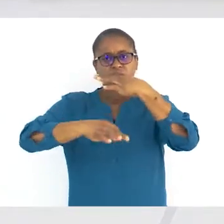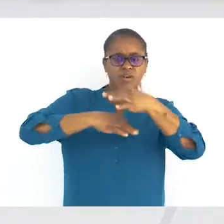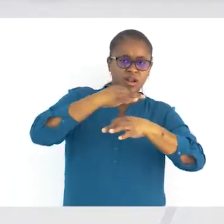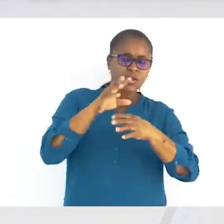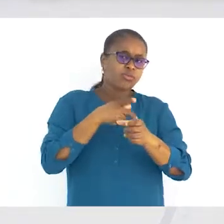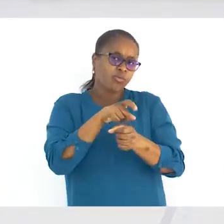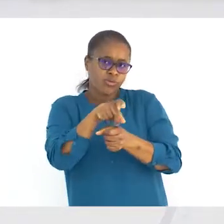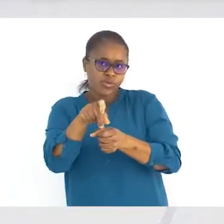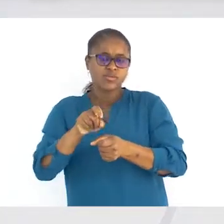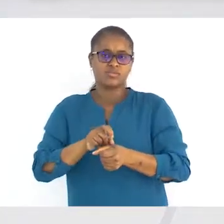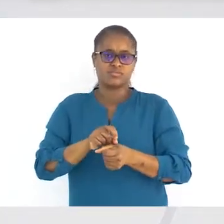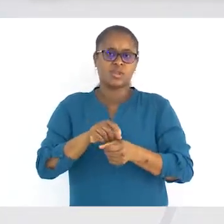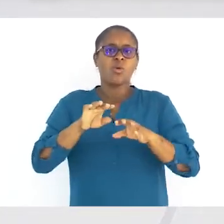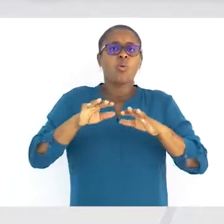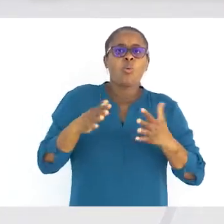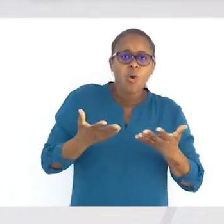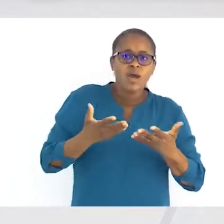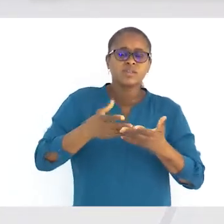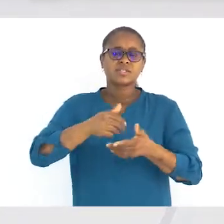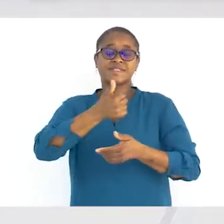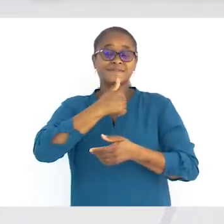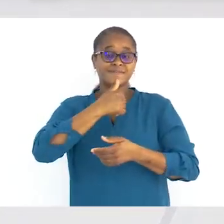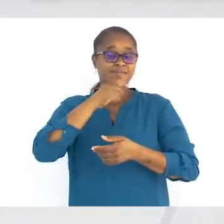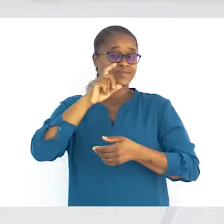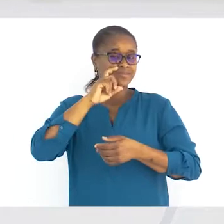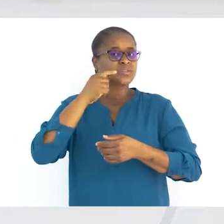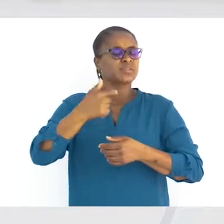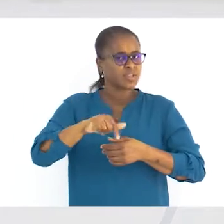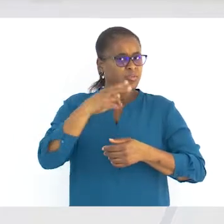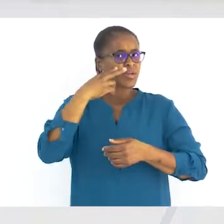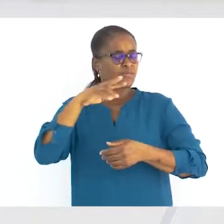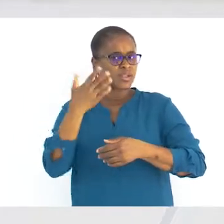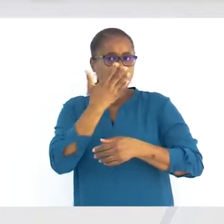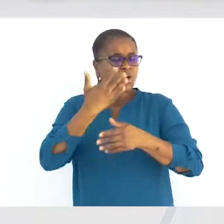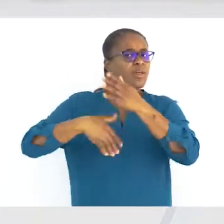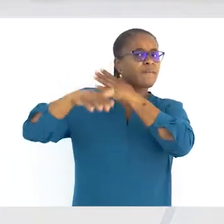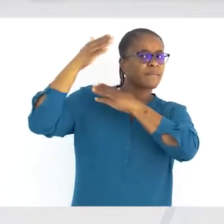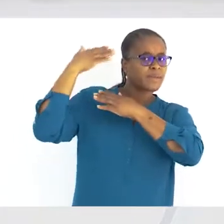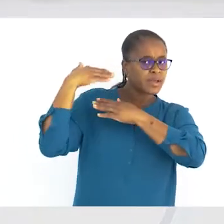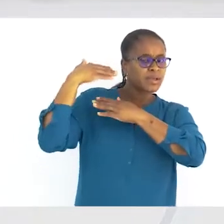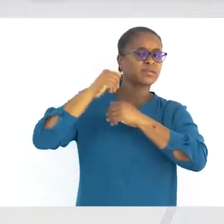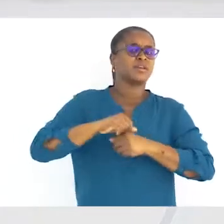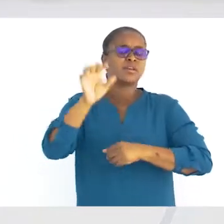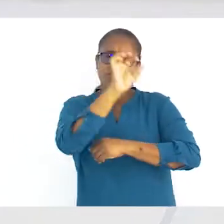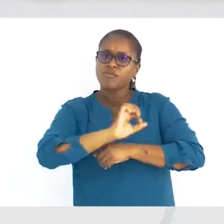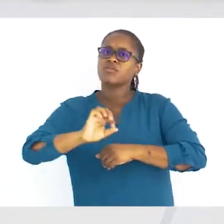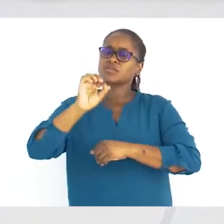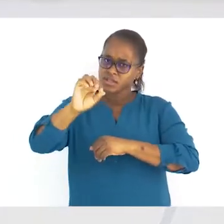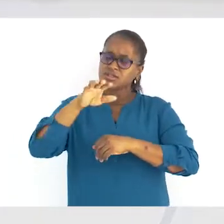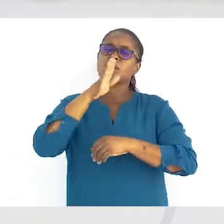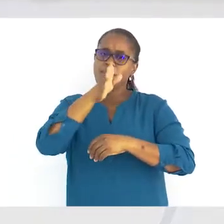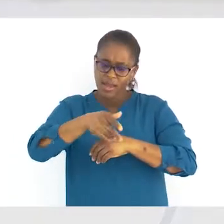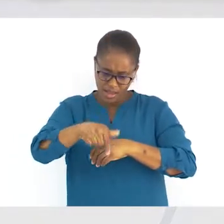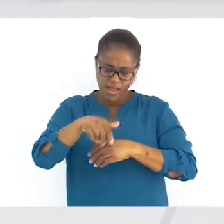do coronavírus. Quais são as medidas que estivemos a ver nas aulas anteriores que vocês estão a pôr em prática